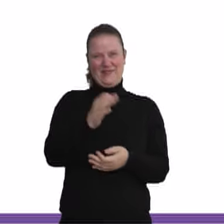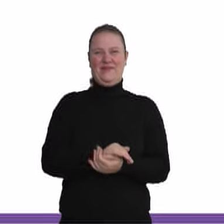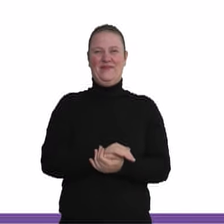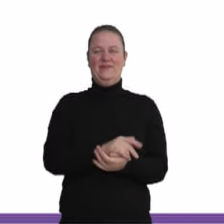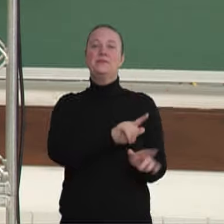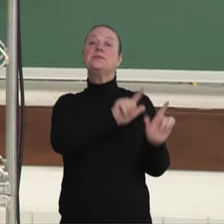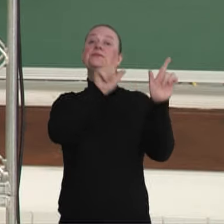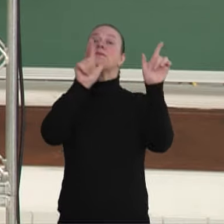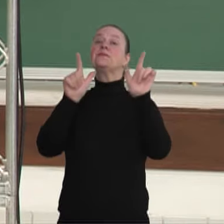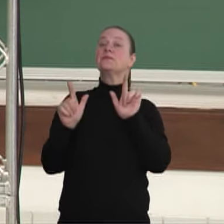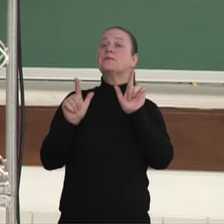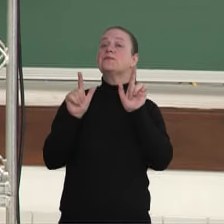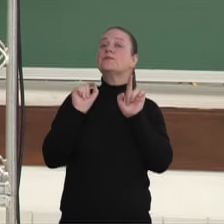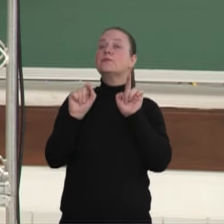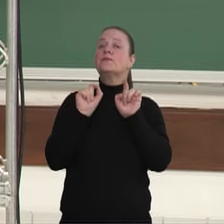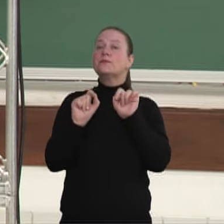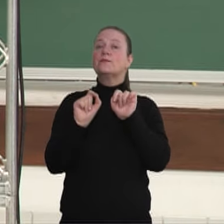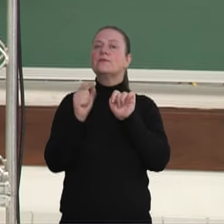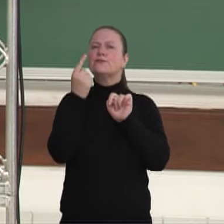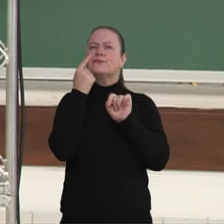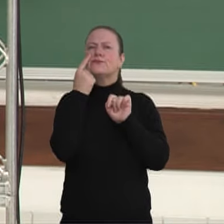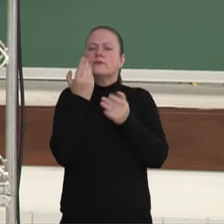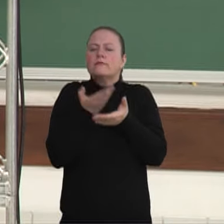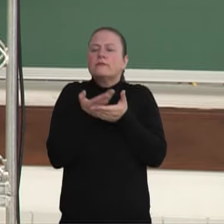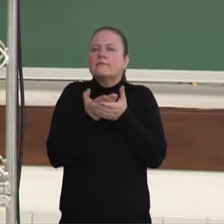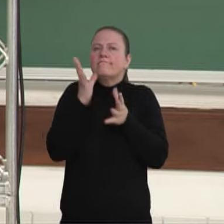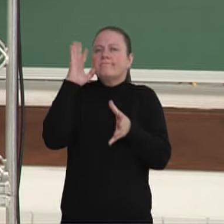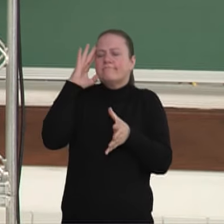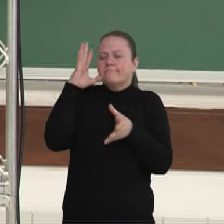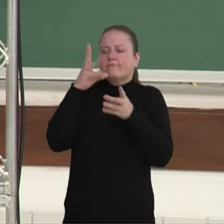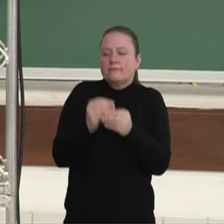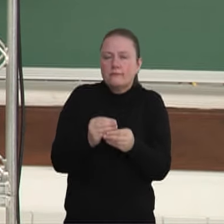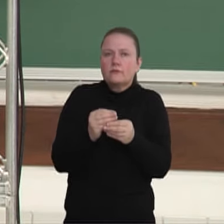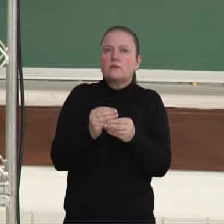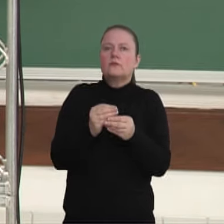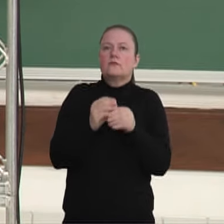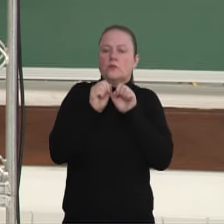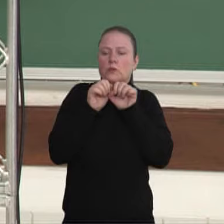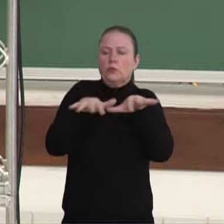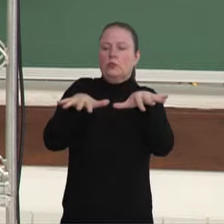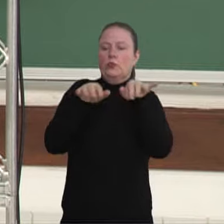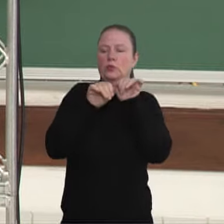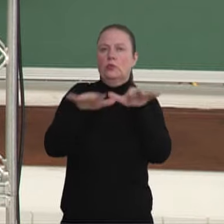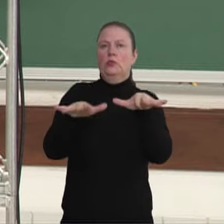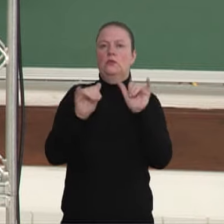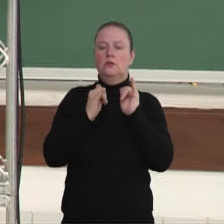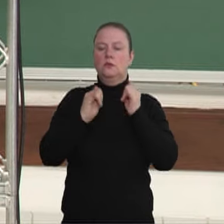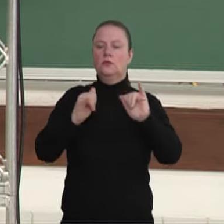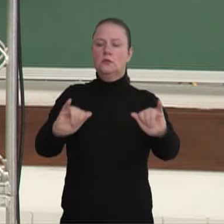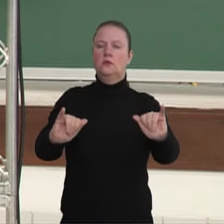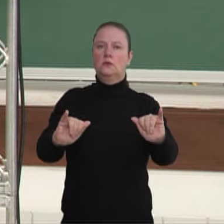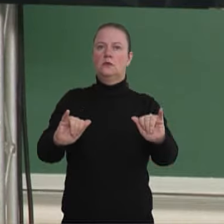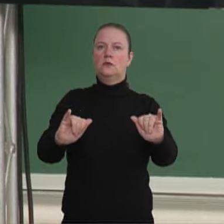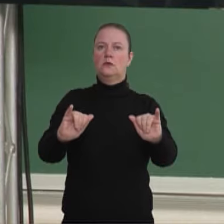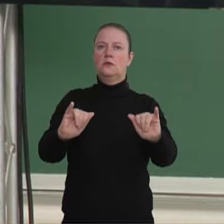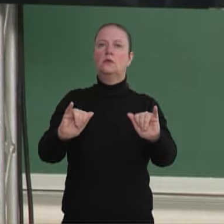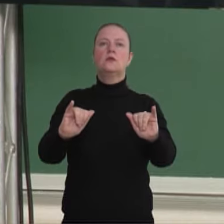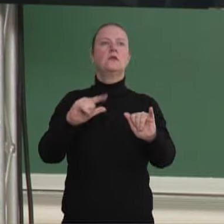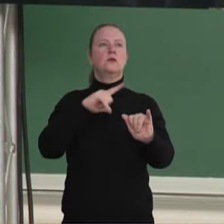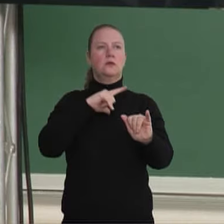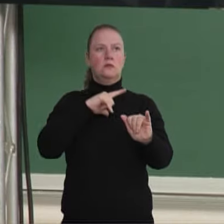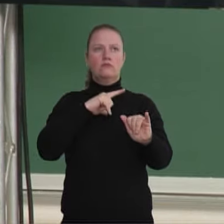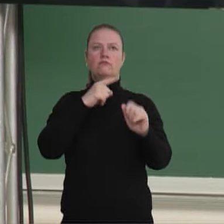tela. Retomando, então, o que vimos na aula de hoje são as formas de propagação de calor por condução, convecção e